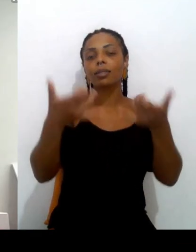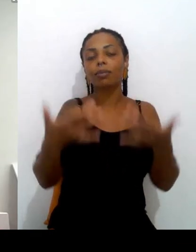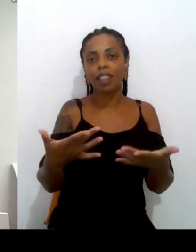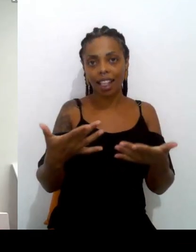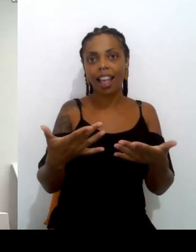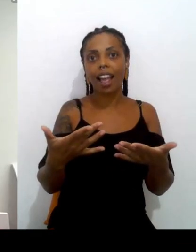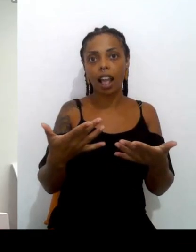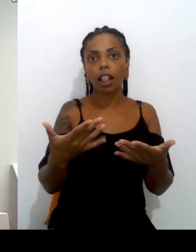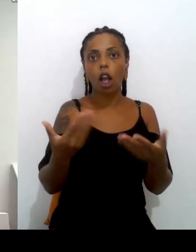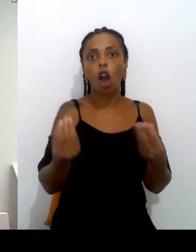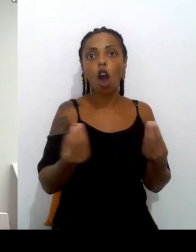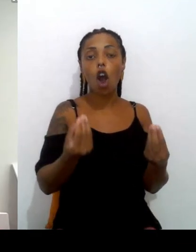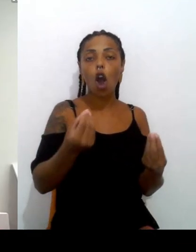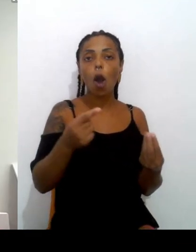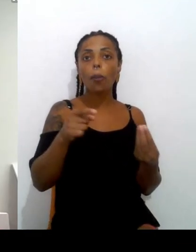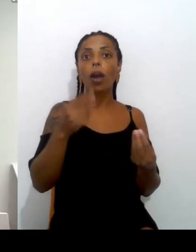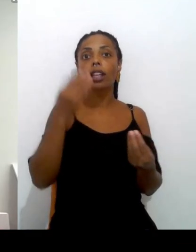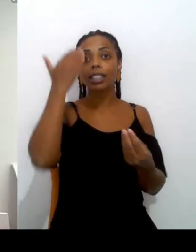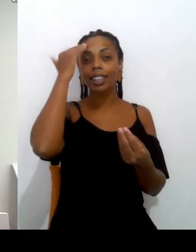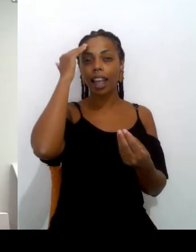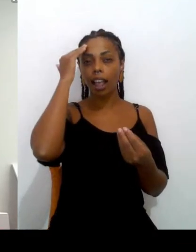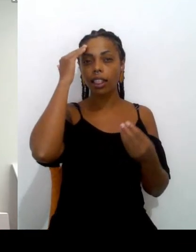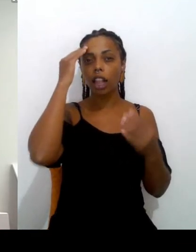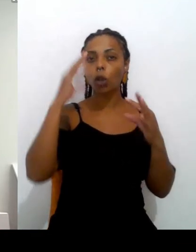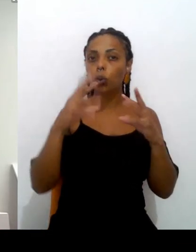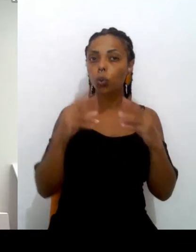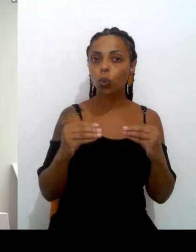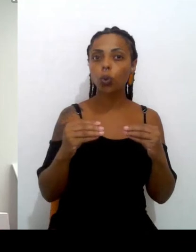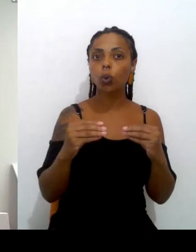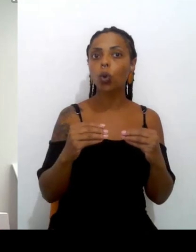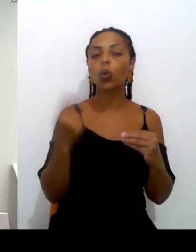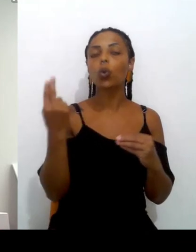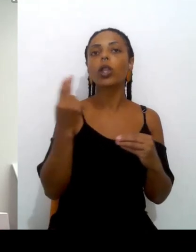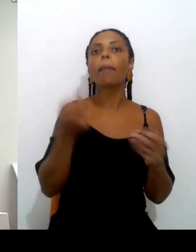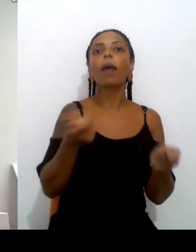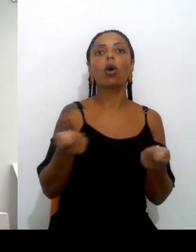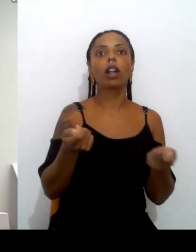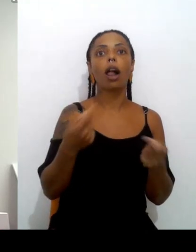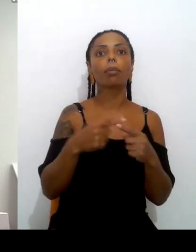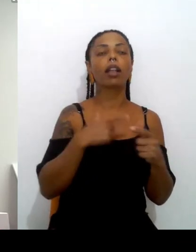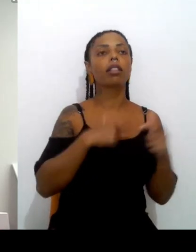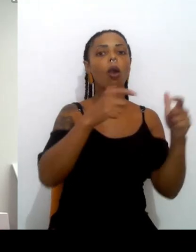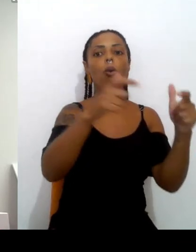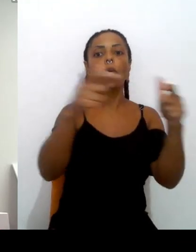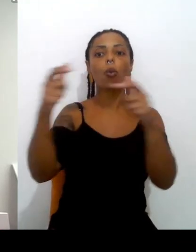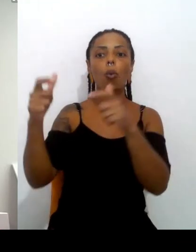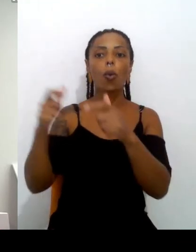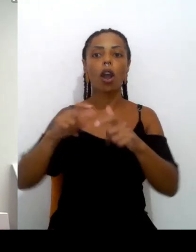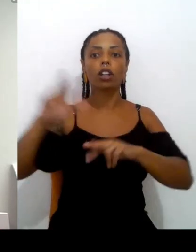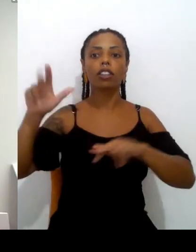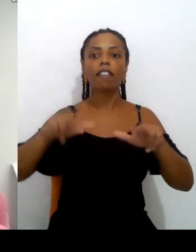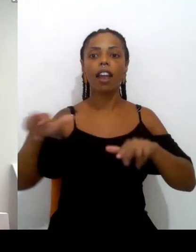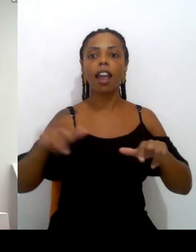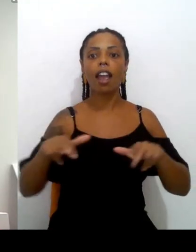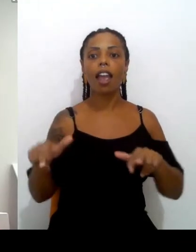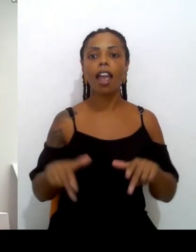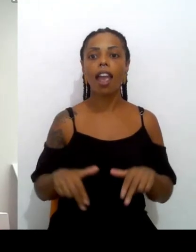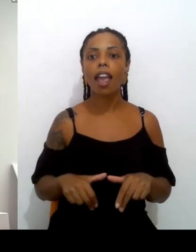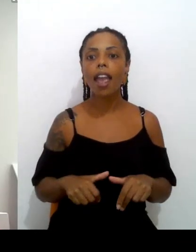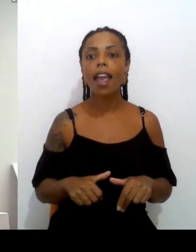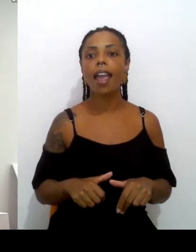não podia ser controlado tava em acervos em teorias em outros espaços